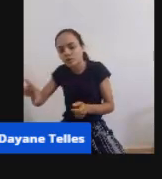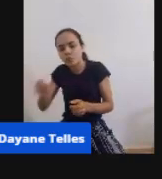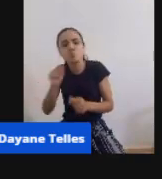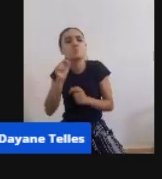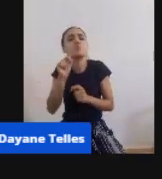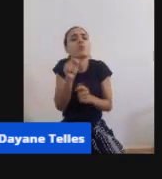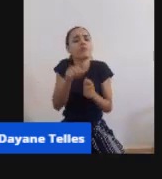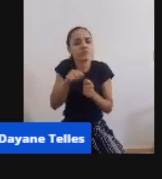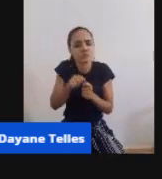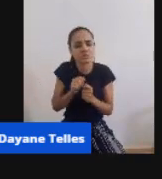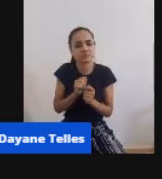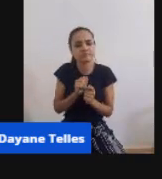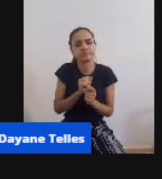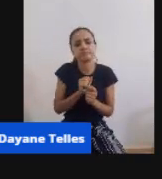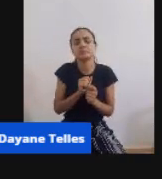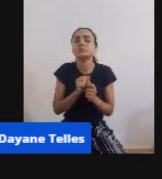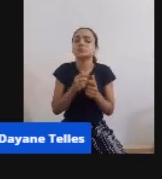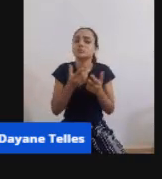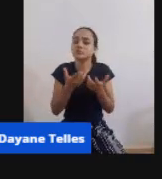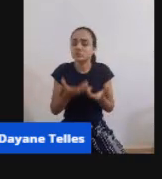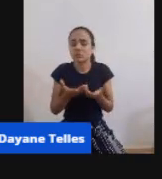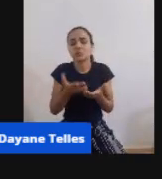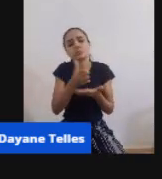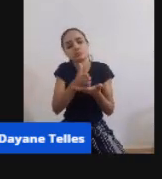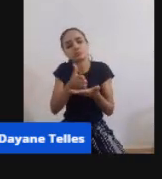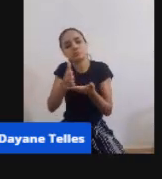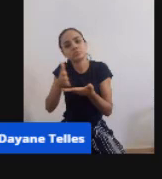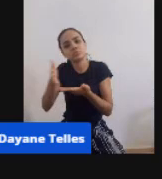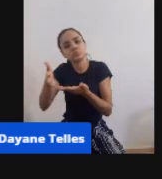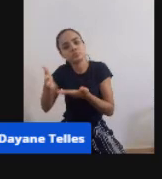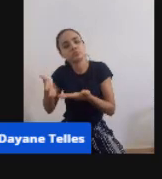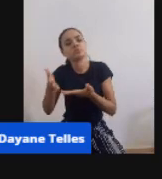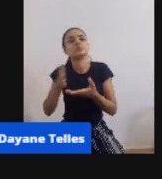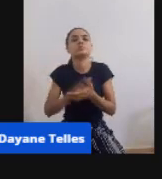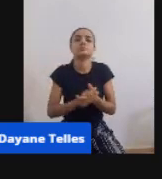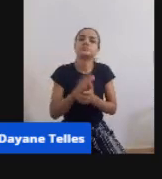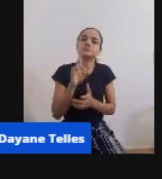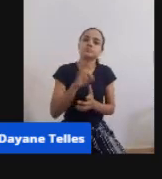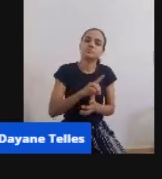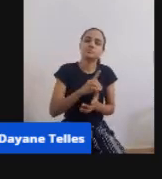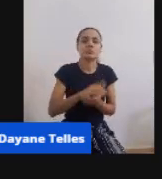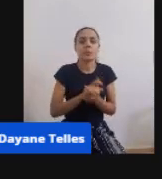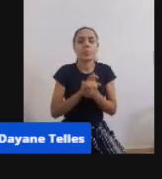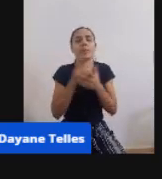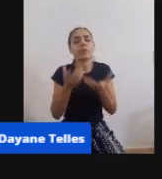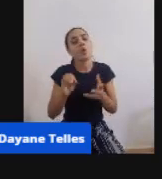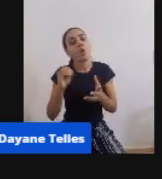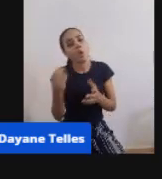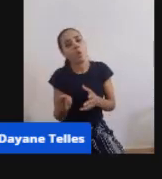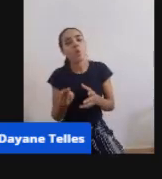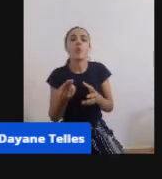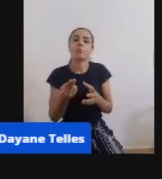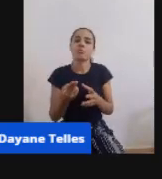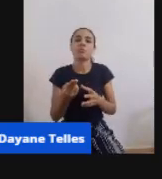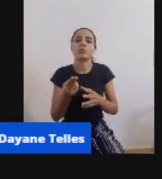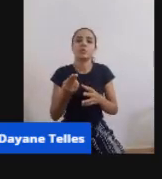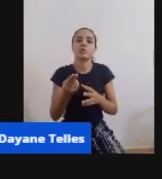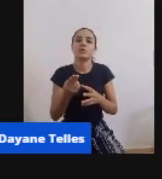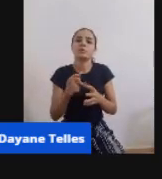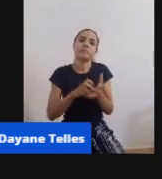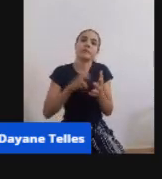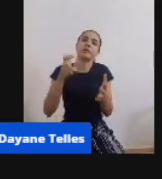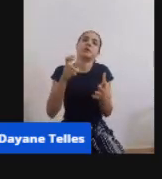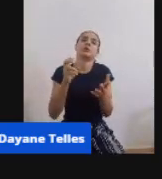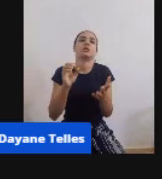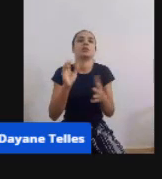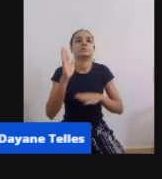há necessidade de ser separado por data, ou ele pode ser feito, então, único para um período. Outro fato interessante também